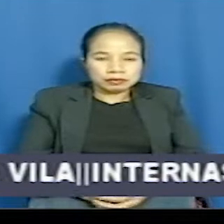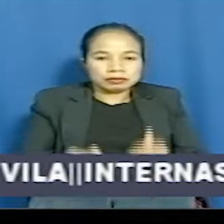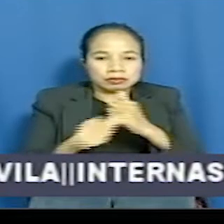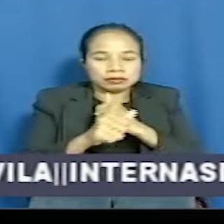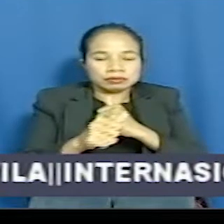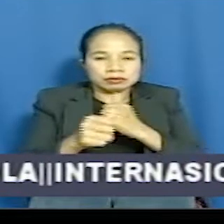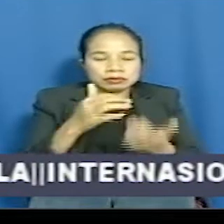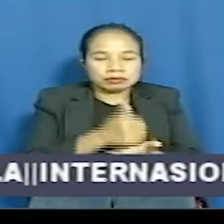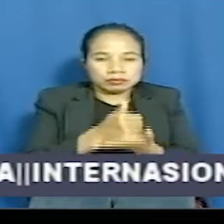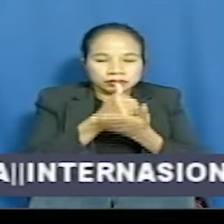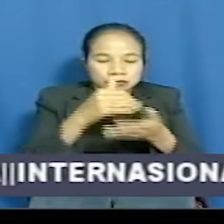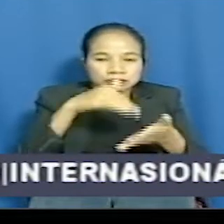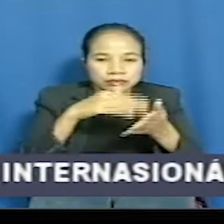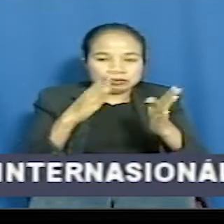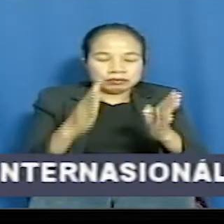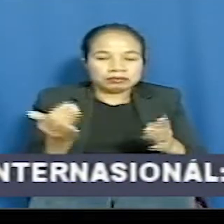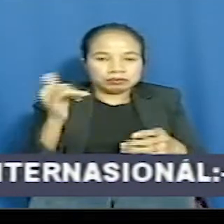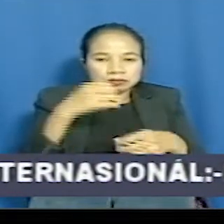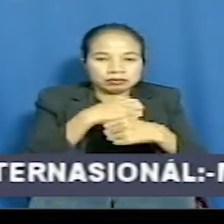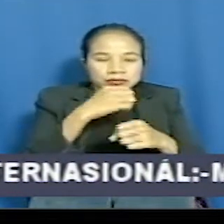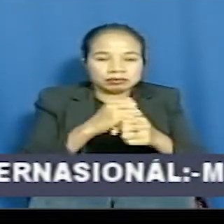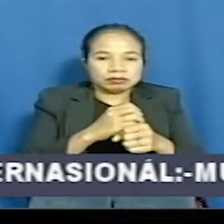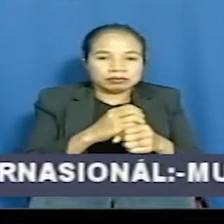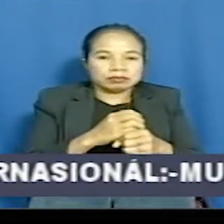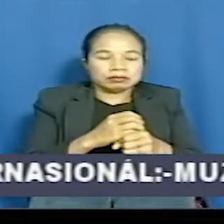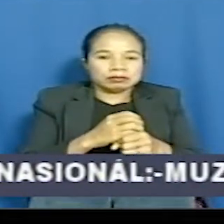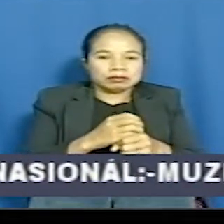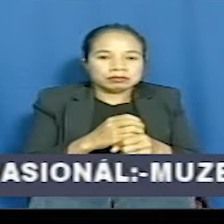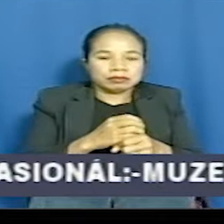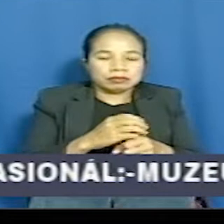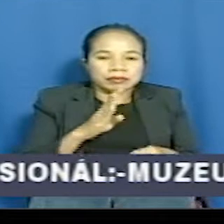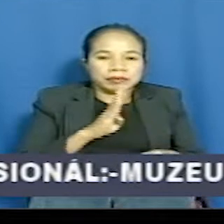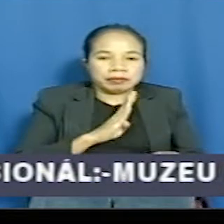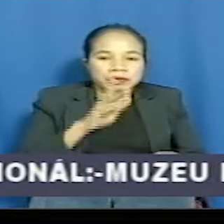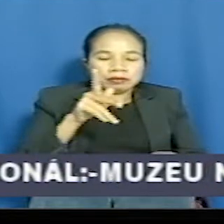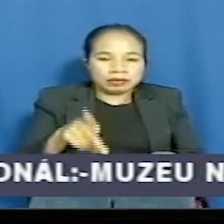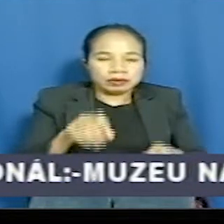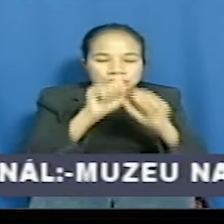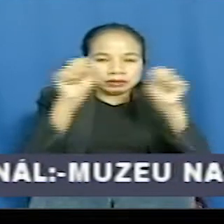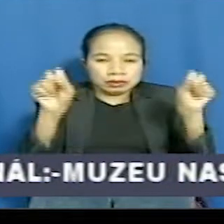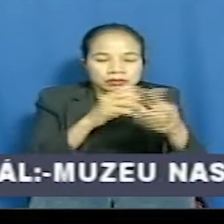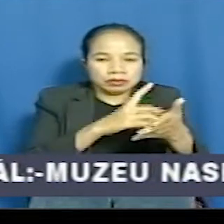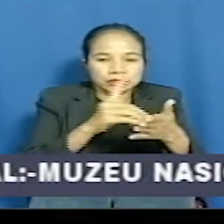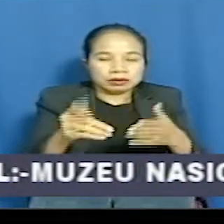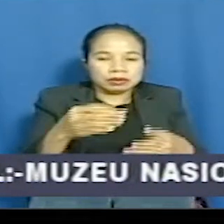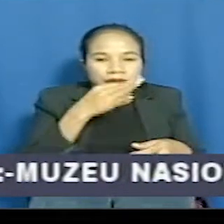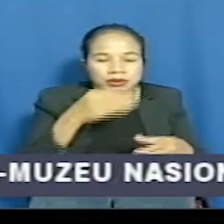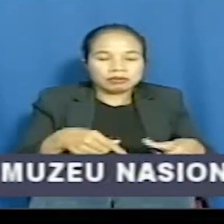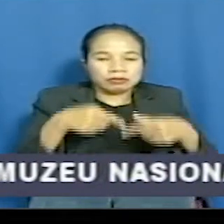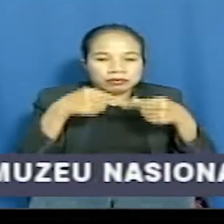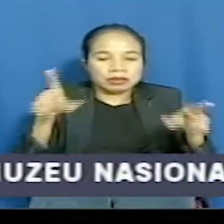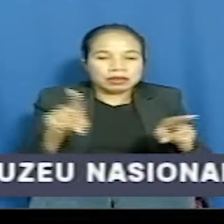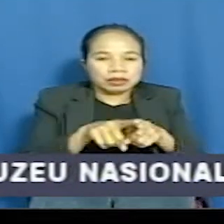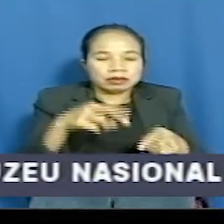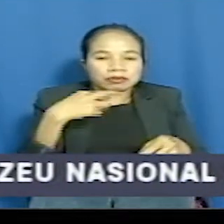Ação Solidariedade ba Estudante Hirakne, halau ia Centro Mahum Bairro Pite, sábado fim de semana, né? Aí hang nebe oferece